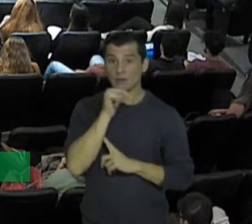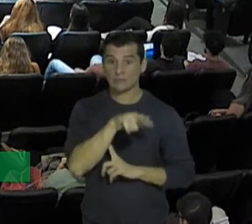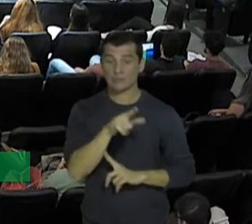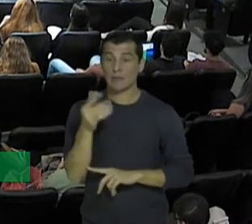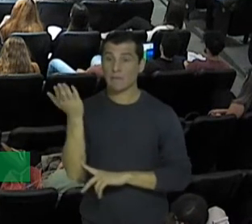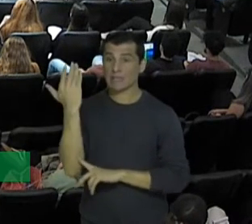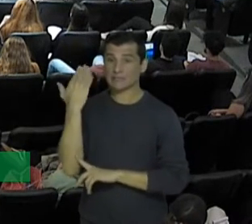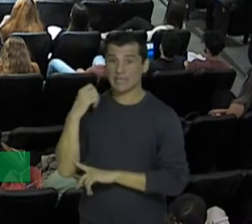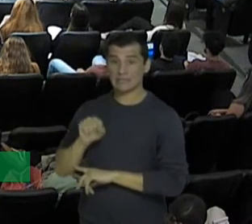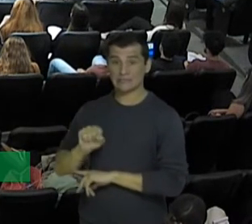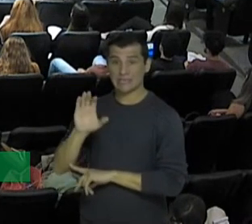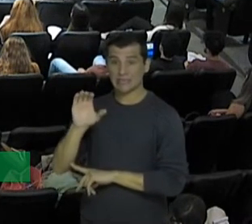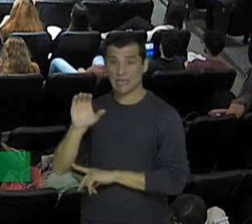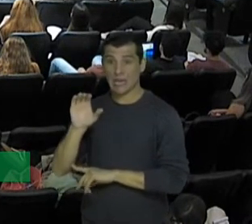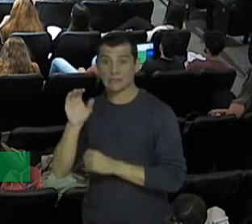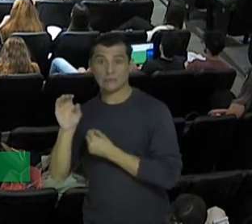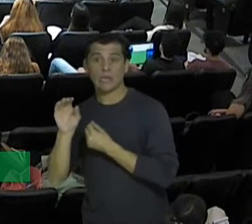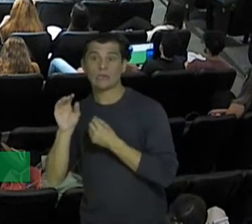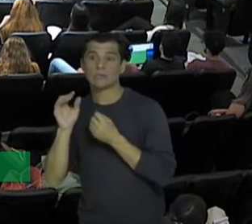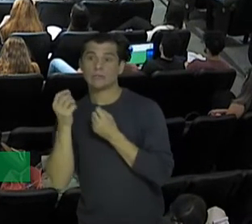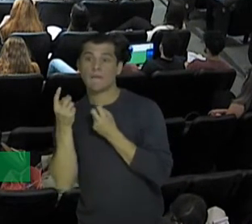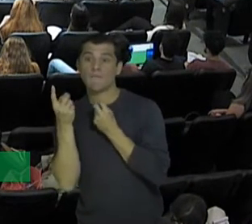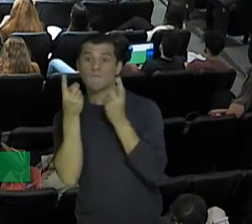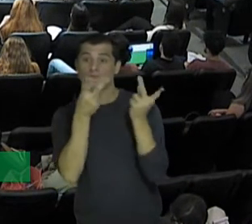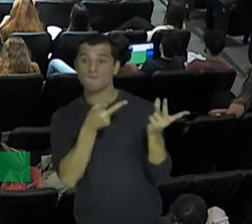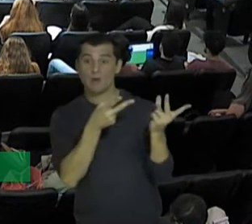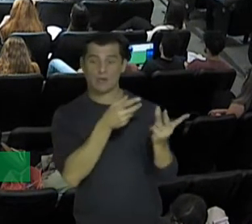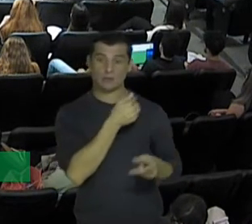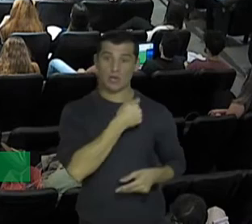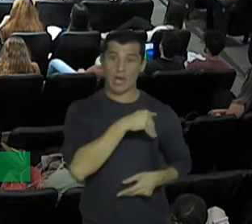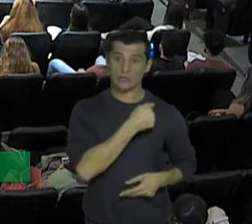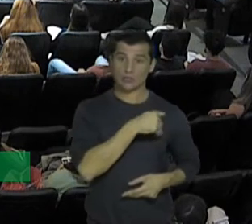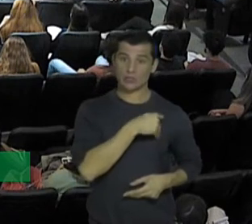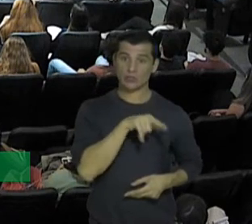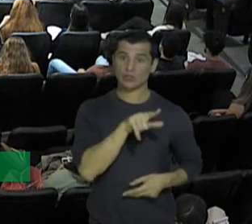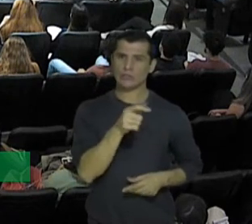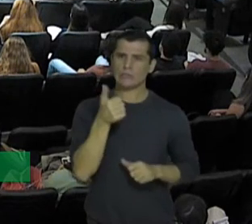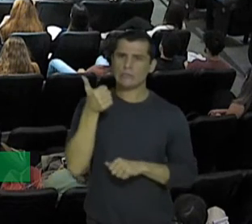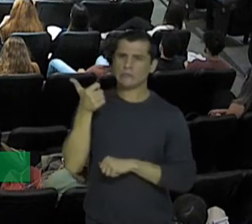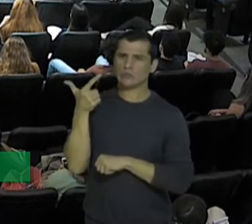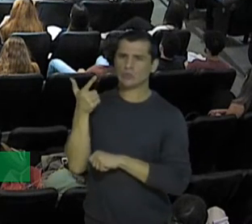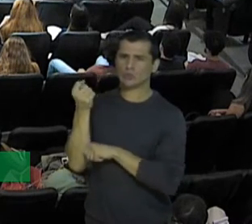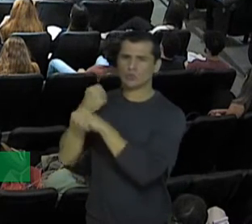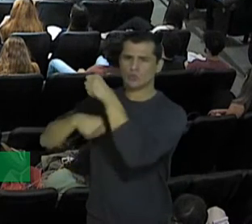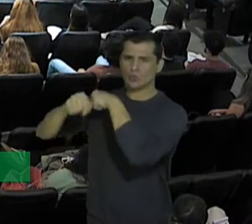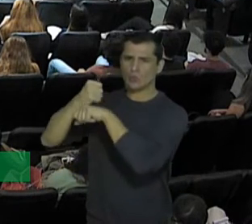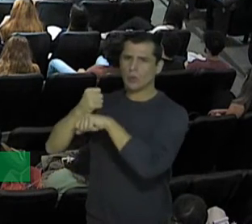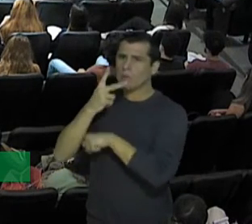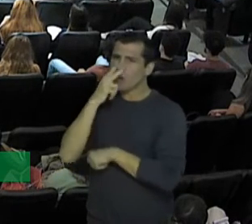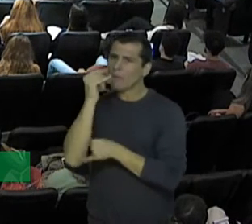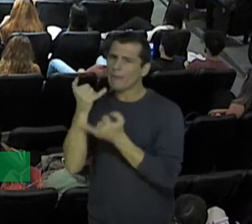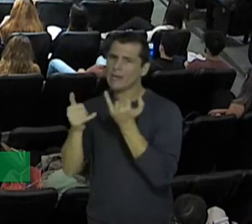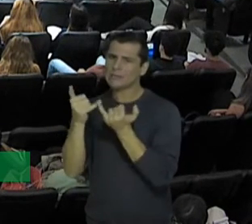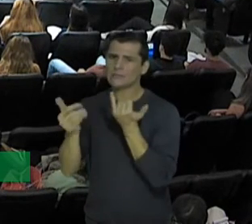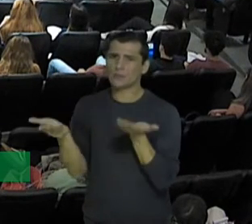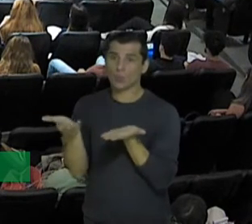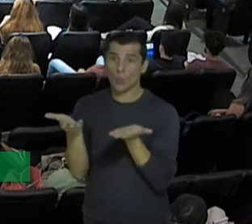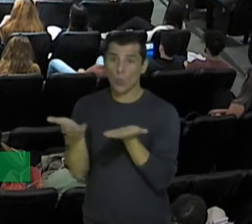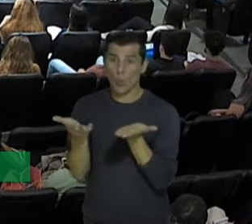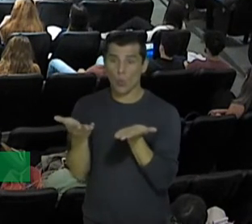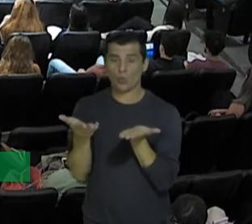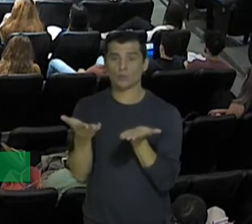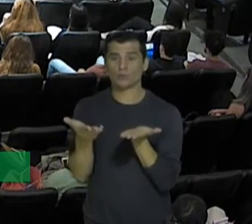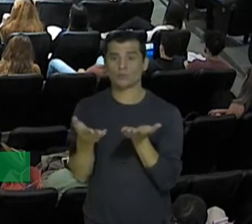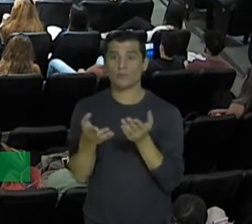exportava para Argentina sei lá há 12 anos atrás é mais ou menos o que ela exporta hoje eh o que ela exportava eh